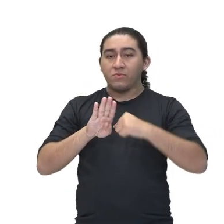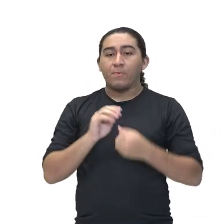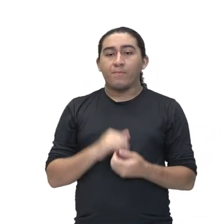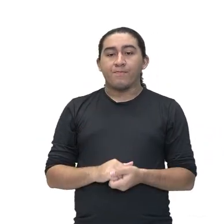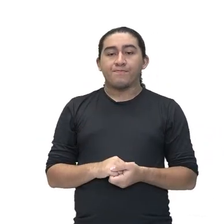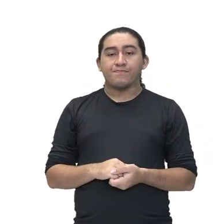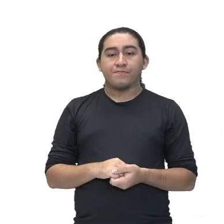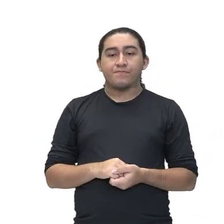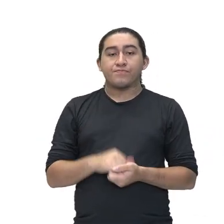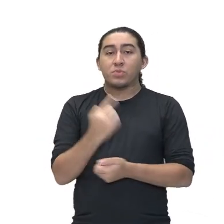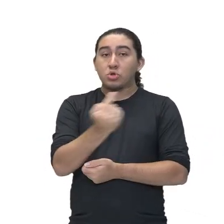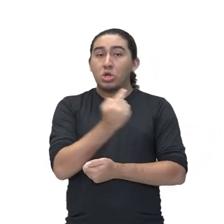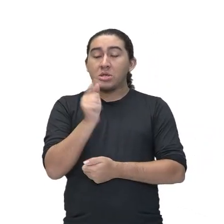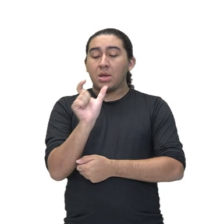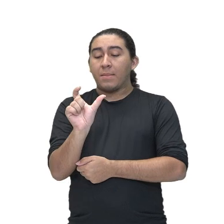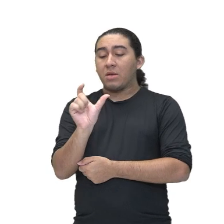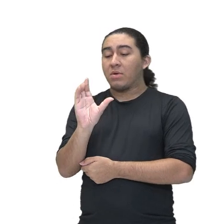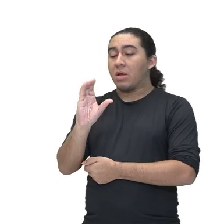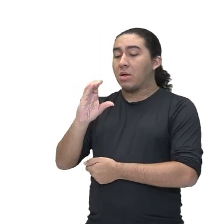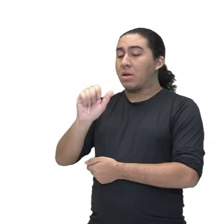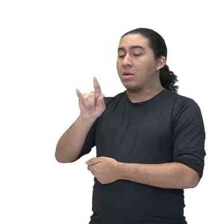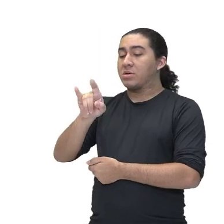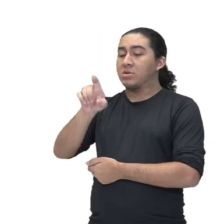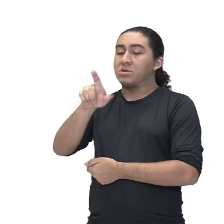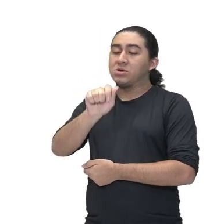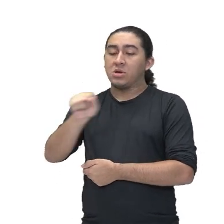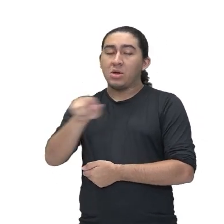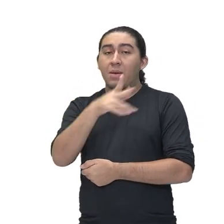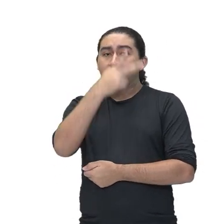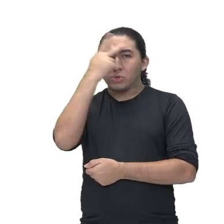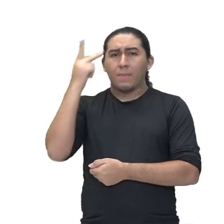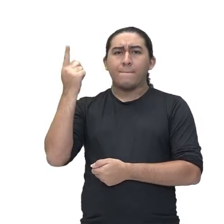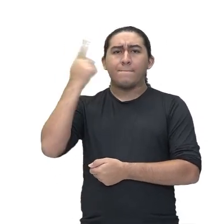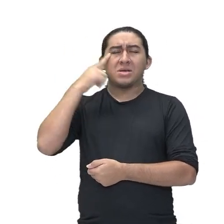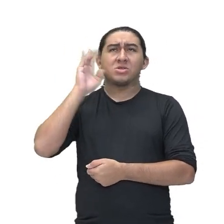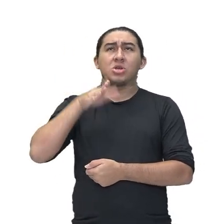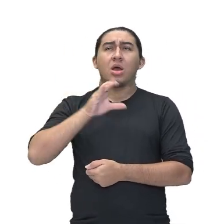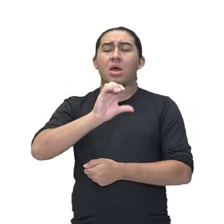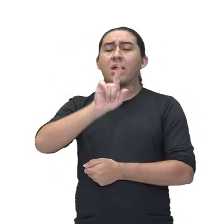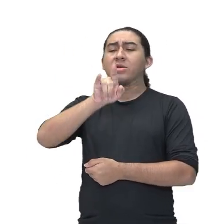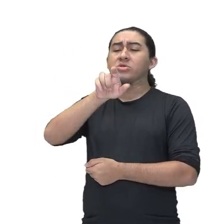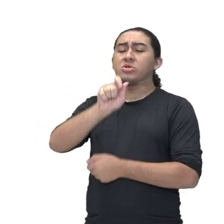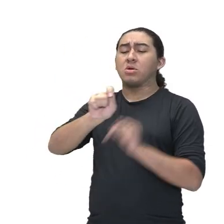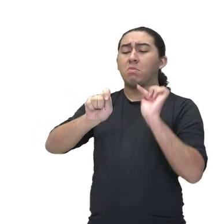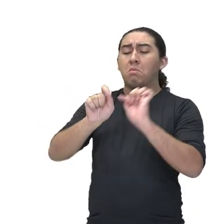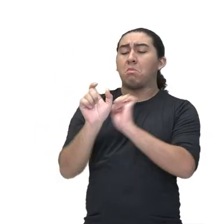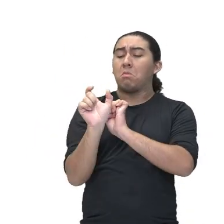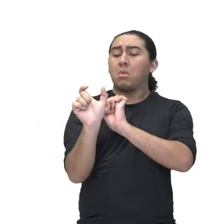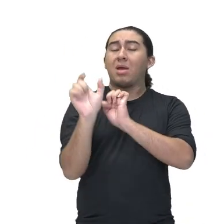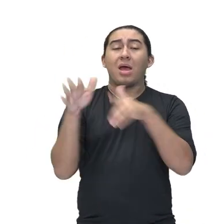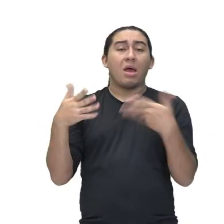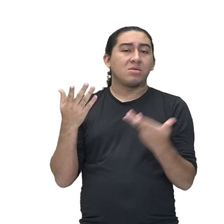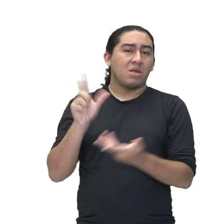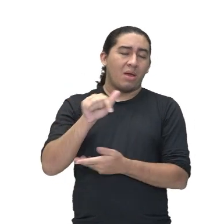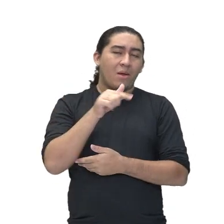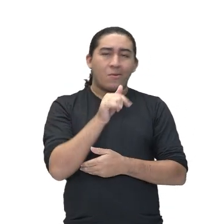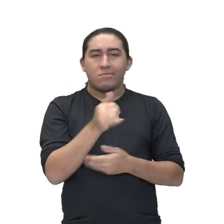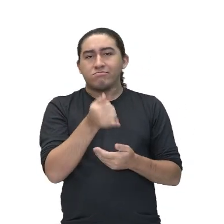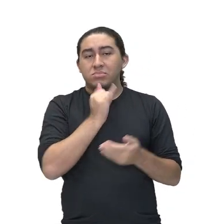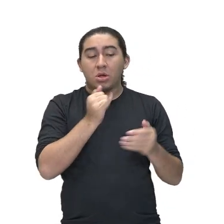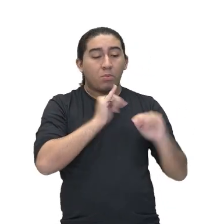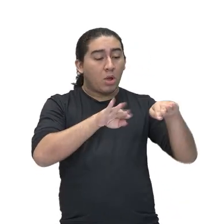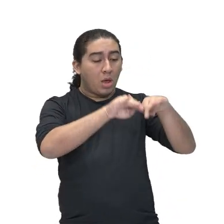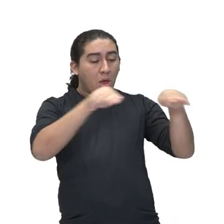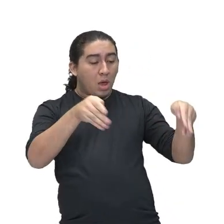Ela sozinha, caixa, né, todo mundo já pensa, né, um lugar que se guarda algum